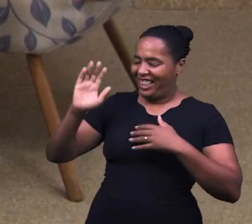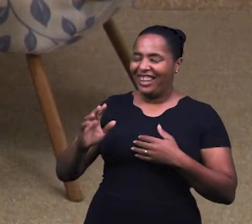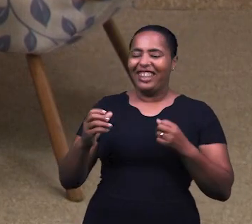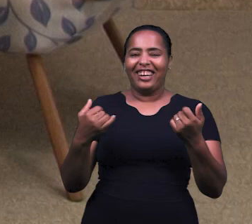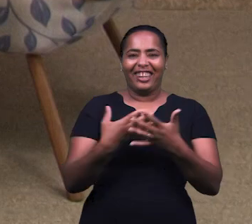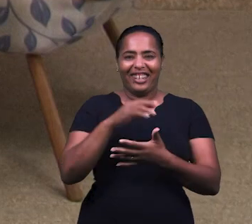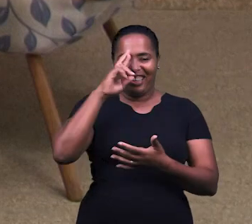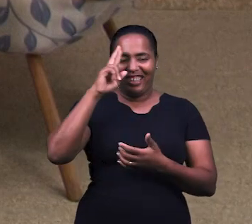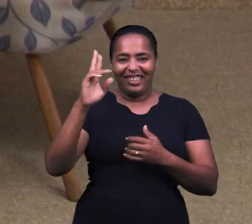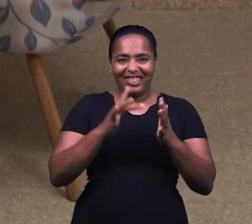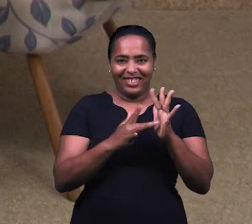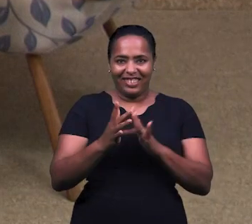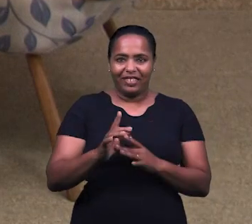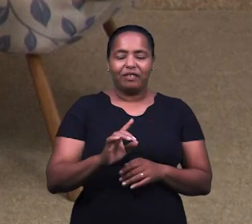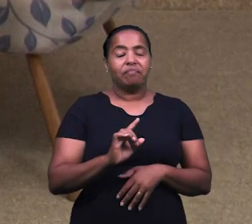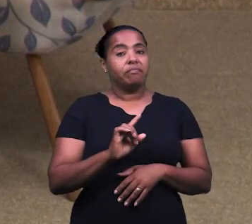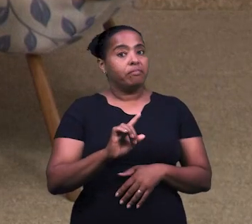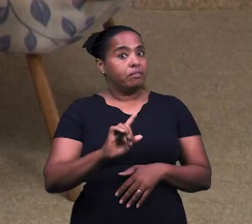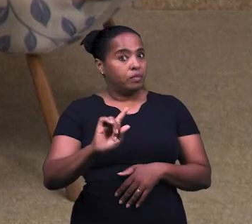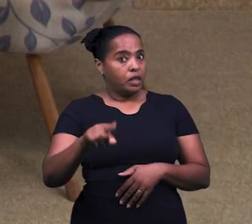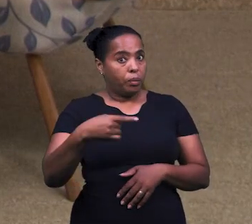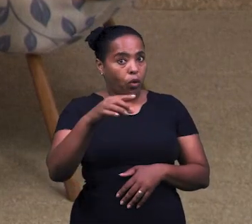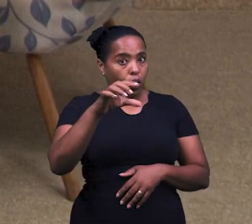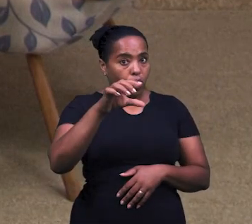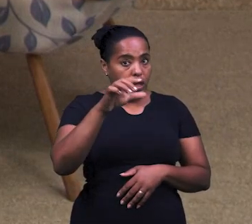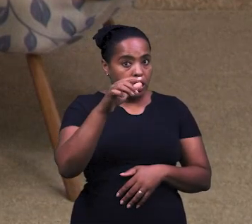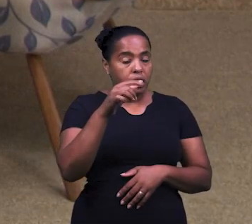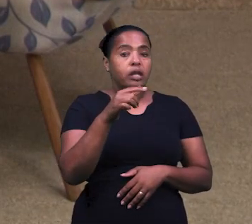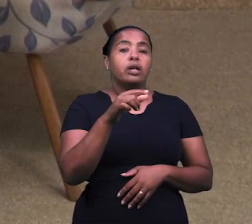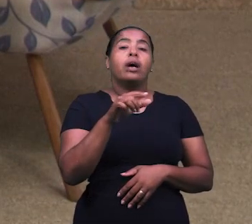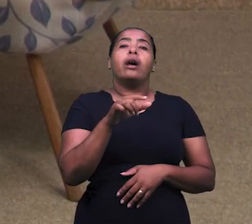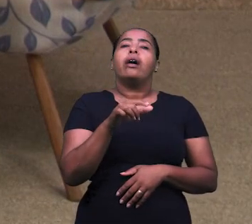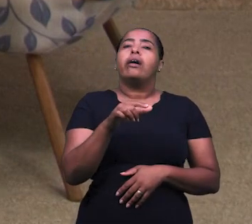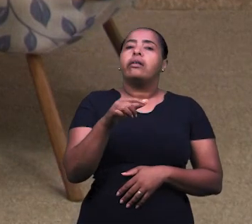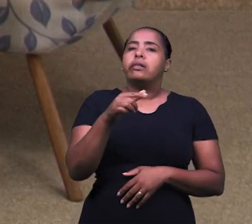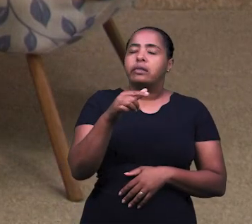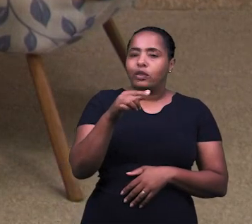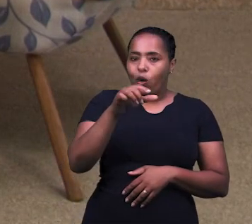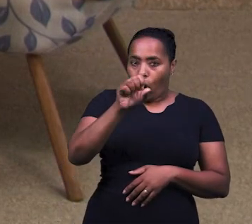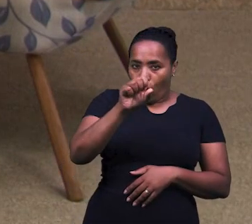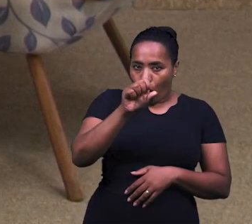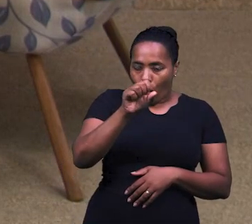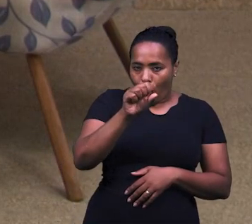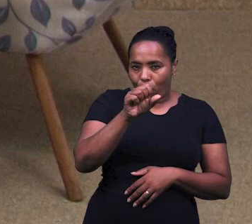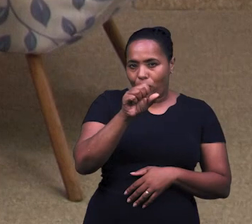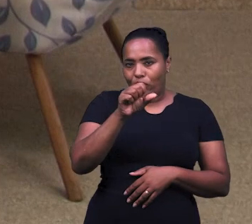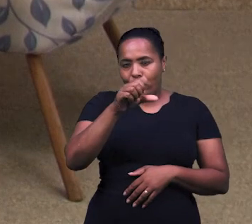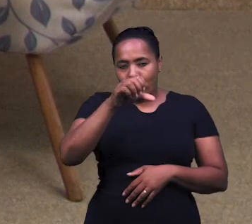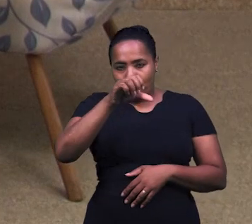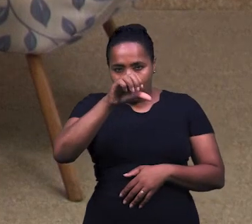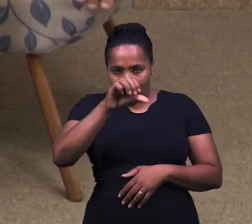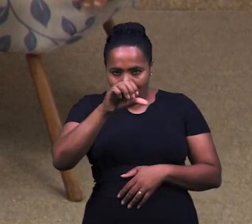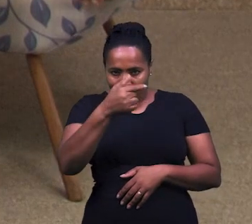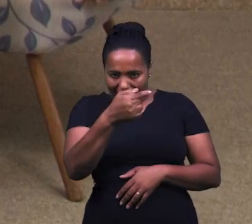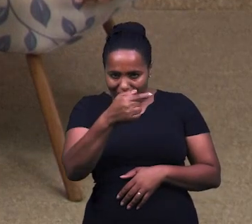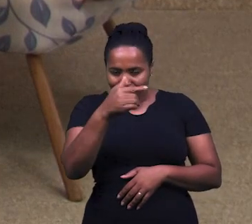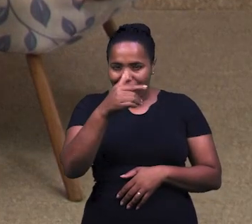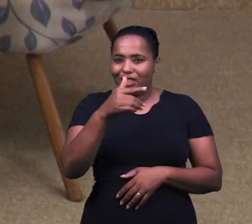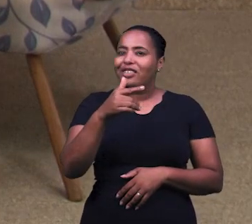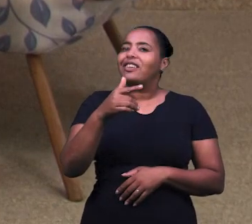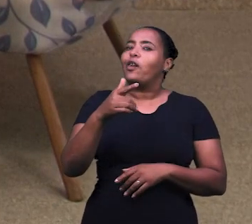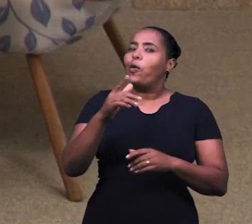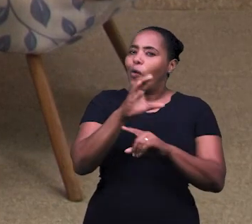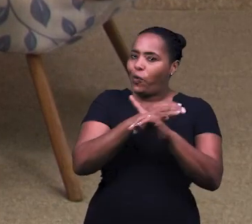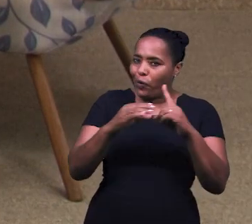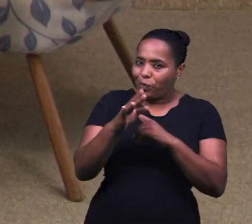aqui. Glória a Amém. Jesus. E daqui a pouco, às 19 horas, temos o nosso culto presencial Amém. nas Glória a igrejas. Deus. Às 20 horas, o nosso culto